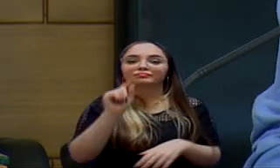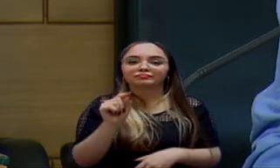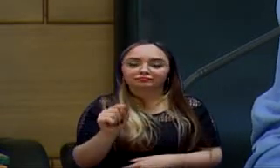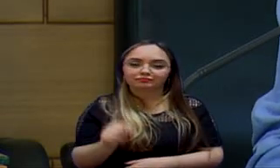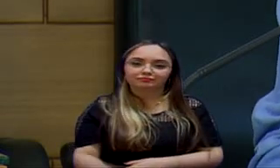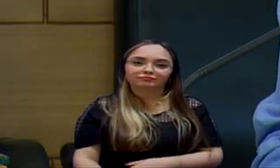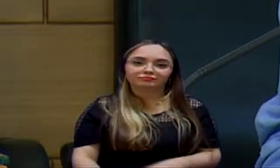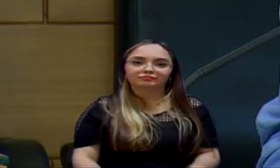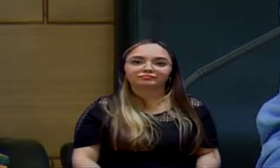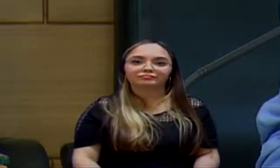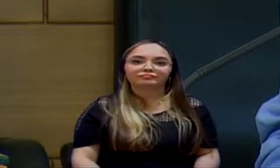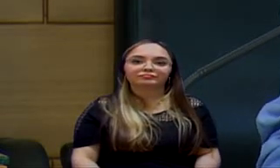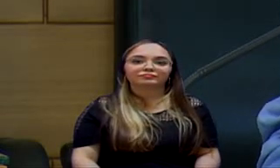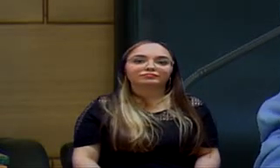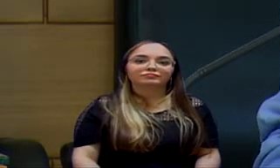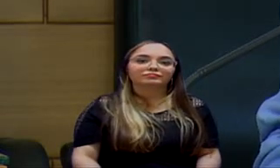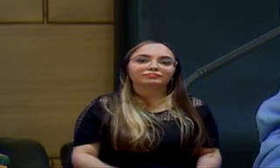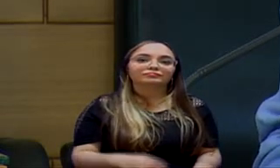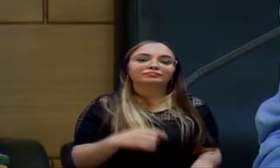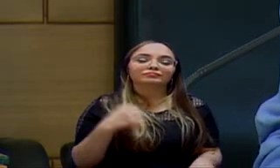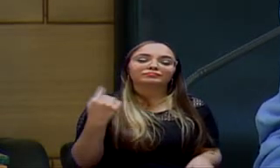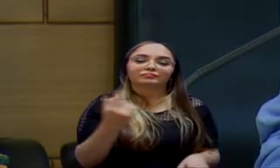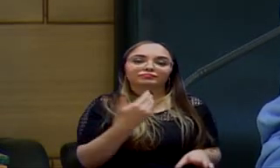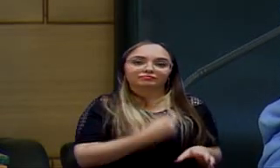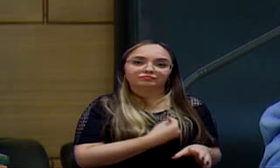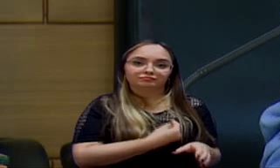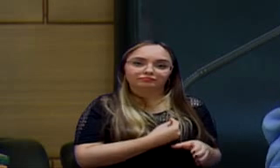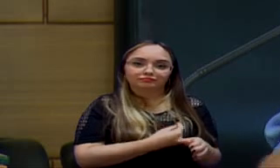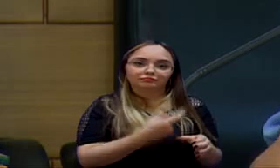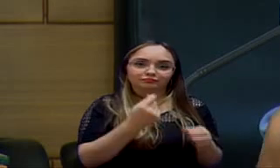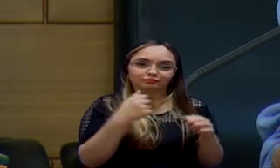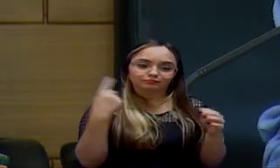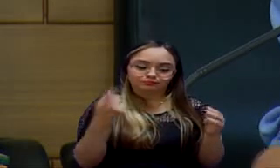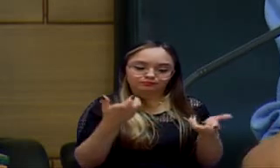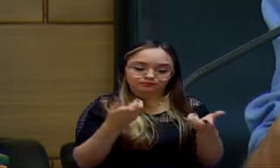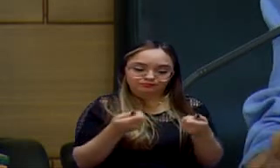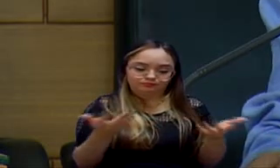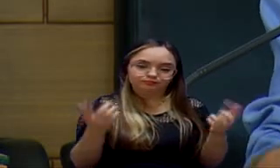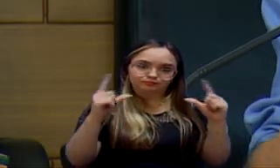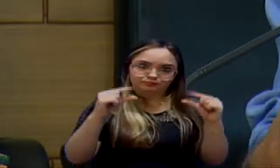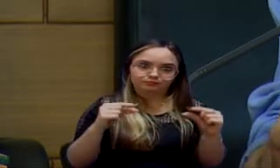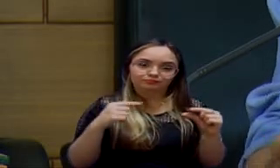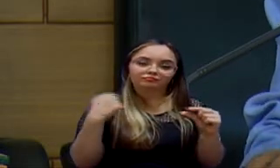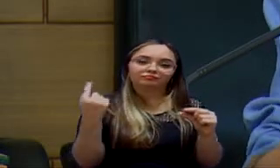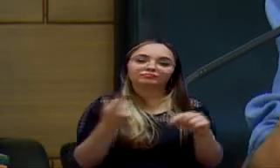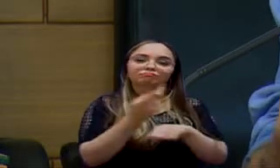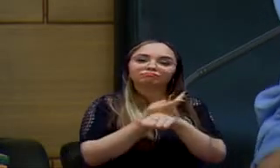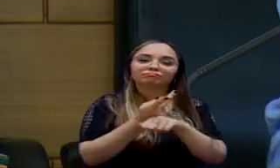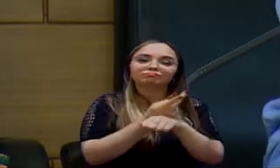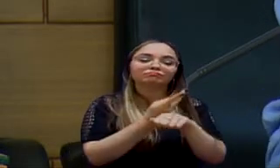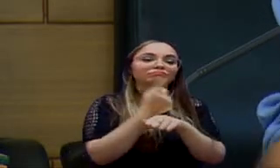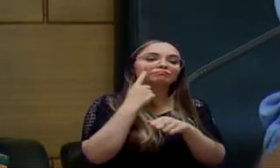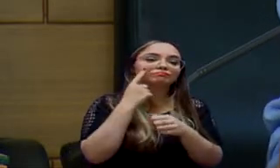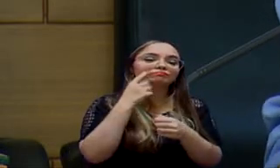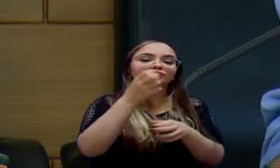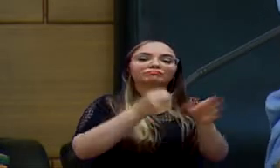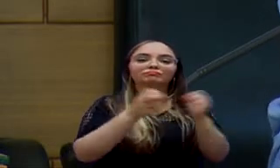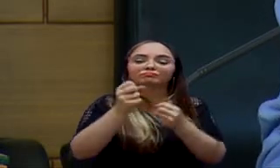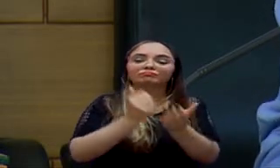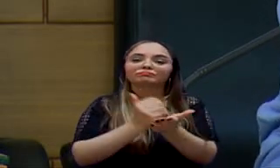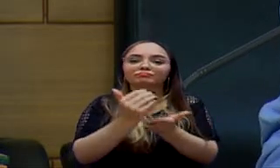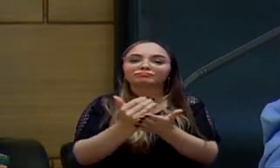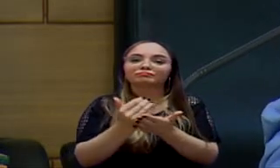com a questão da sustentabilidade da Saúde nós viemos buscar novos modelos de contratação tentando